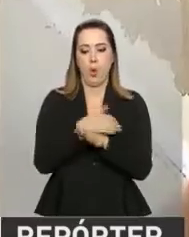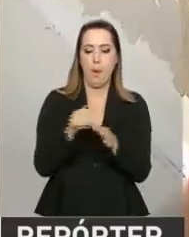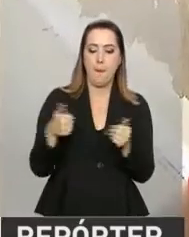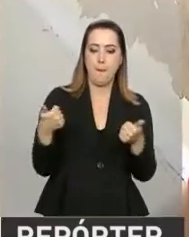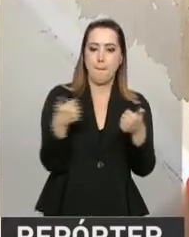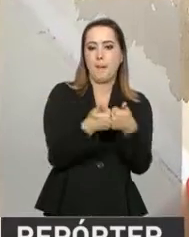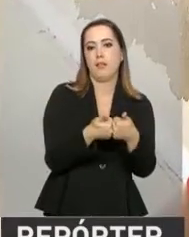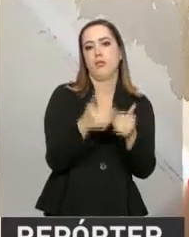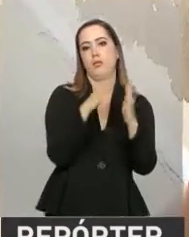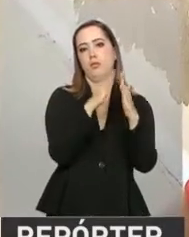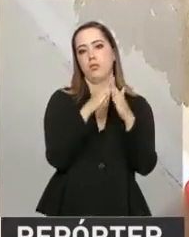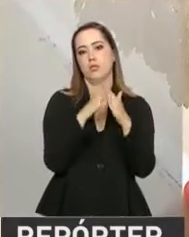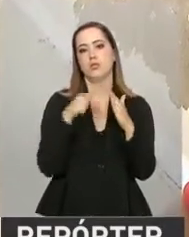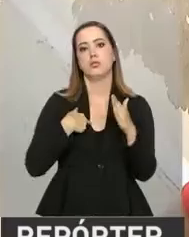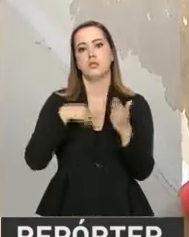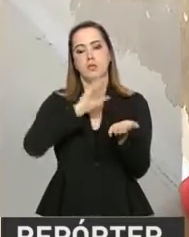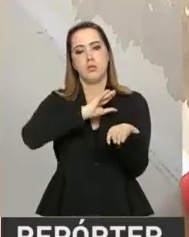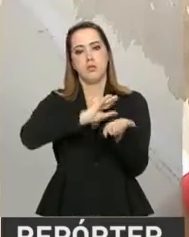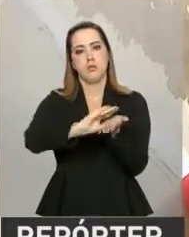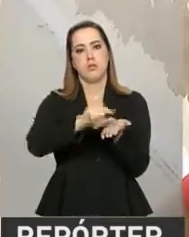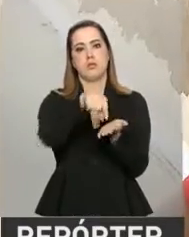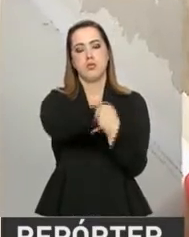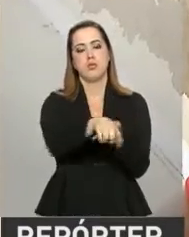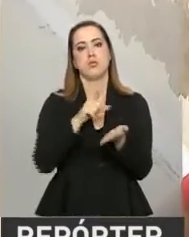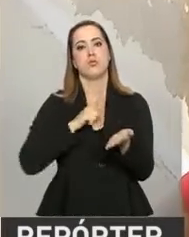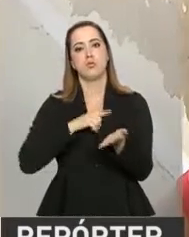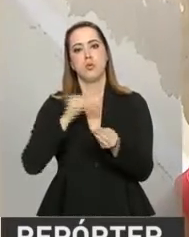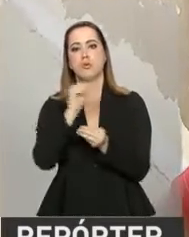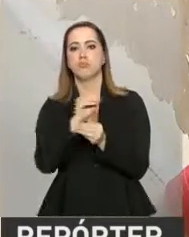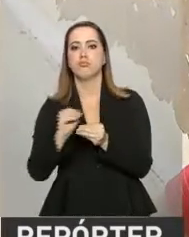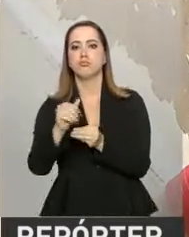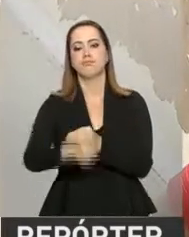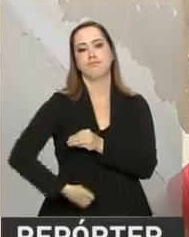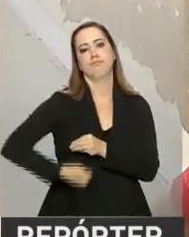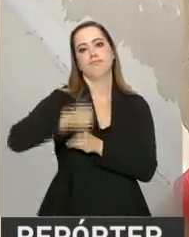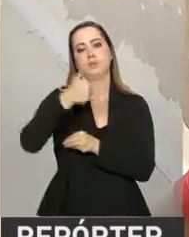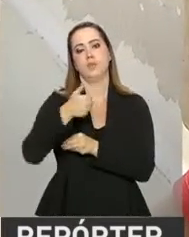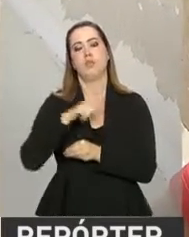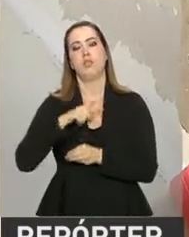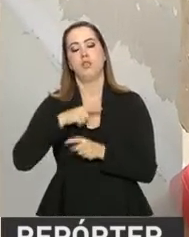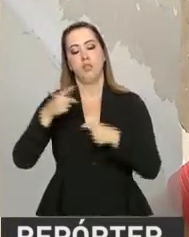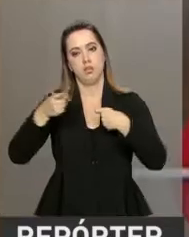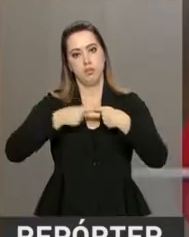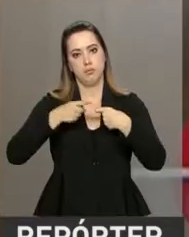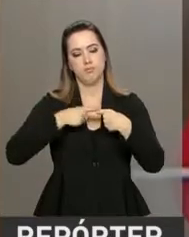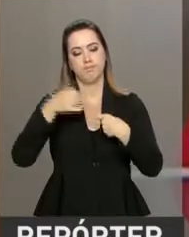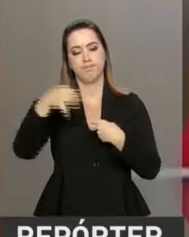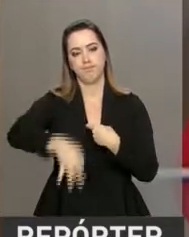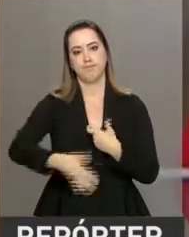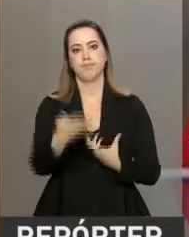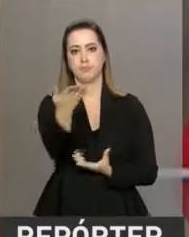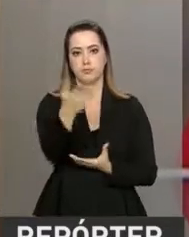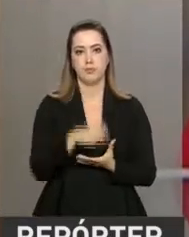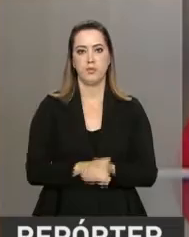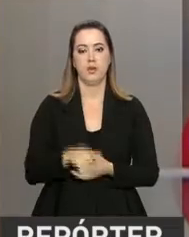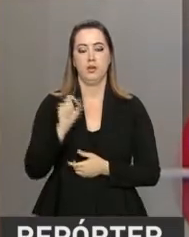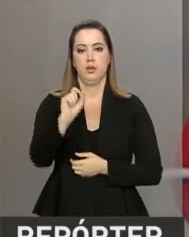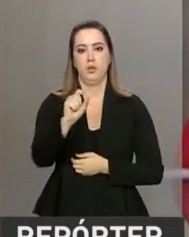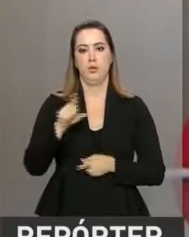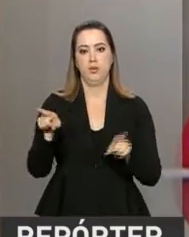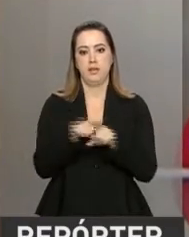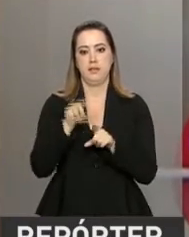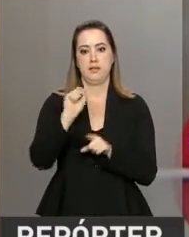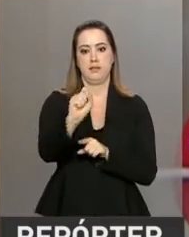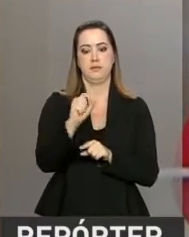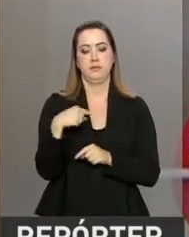casa né creio que o investimento correto a gente poderia ter um atendimento melhorado e tem médicos efetivos né segundo o ministro da saúde